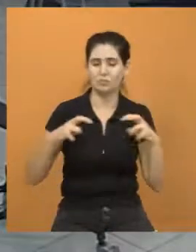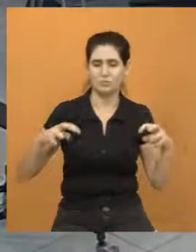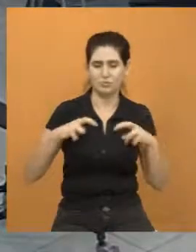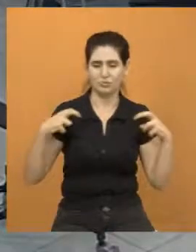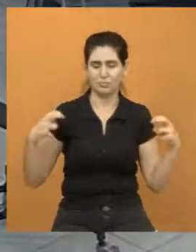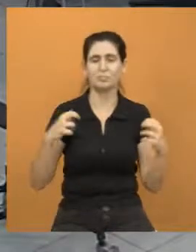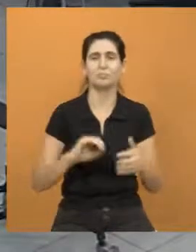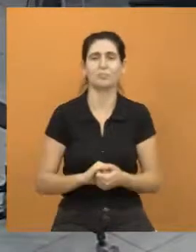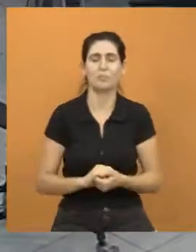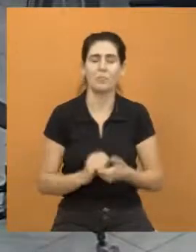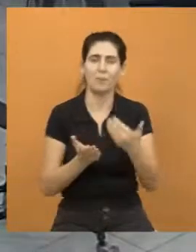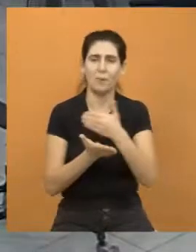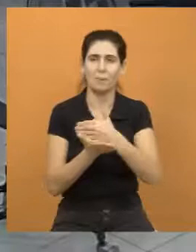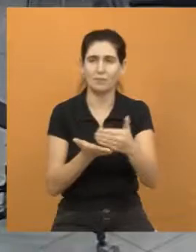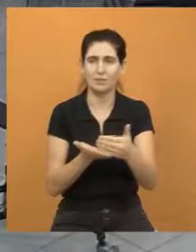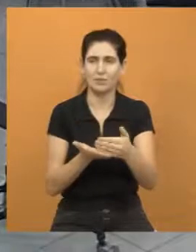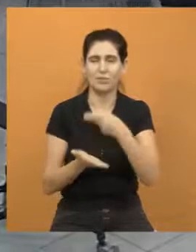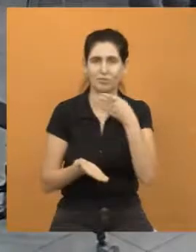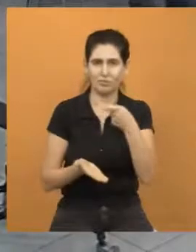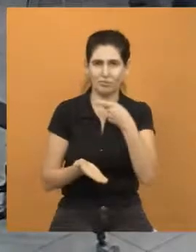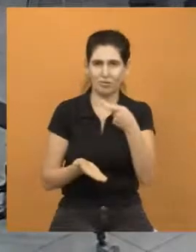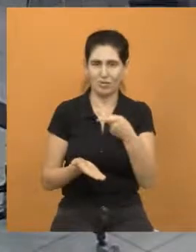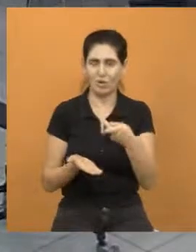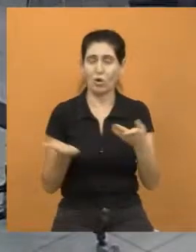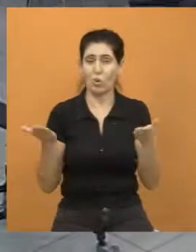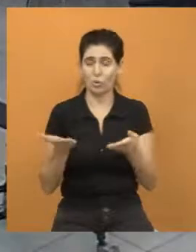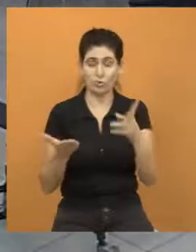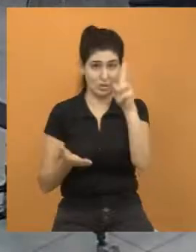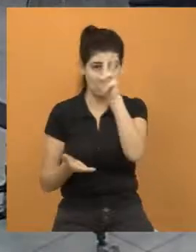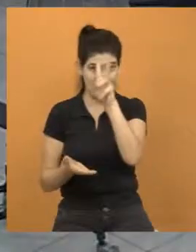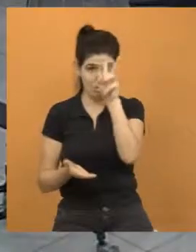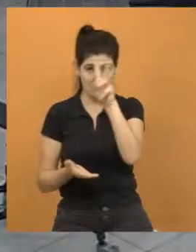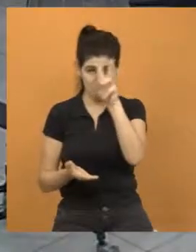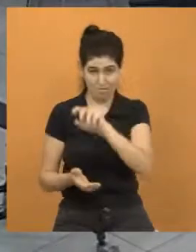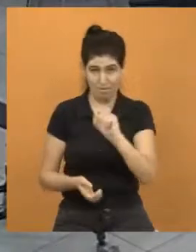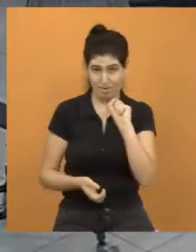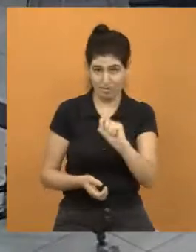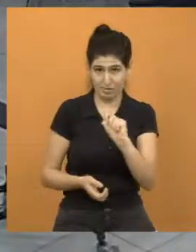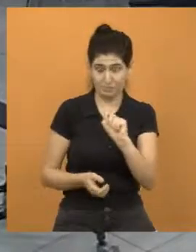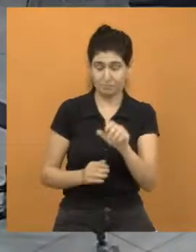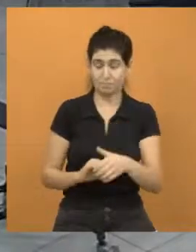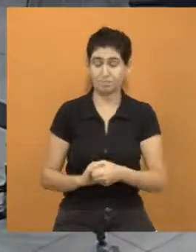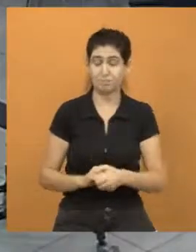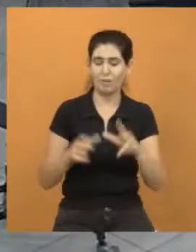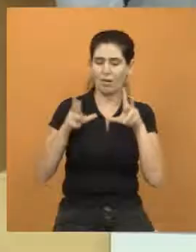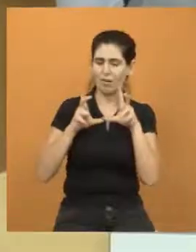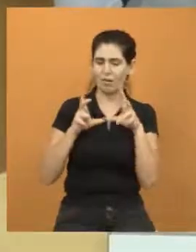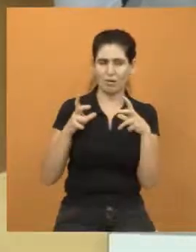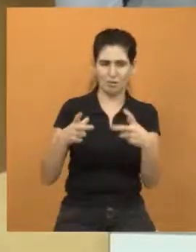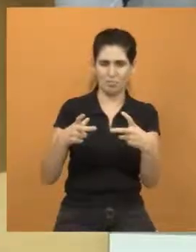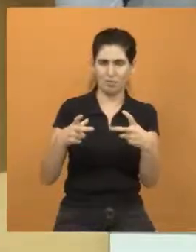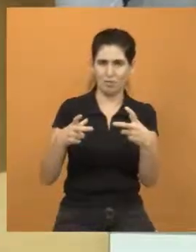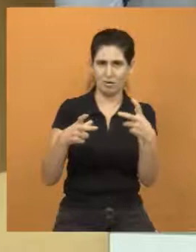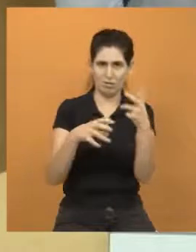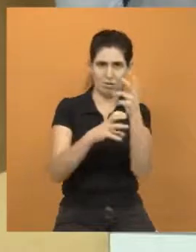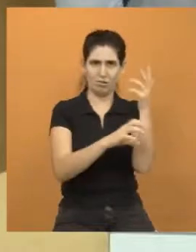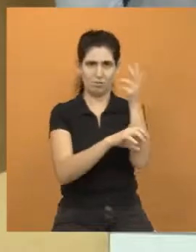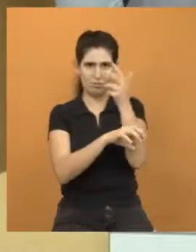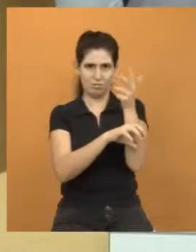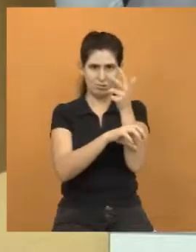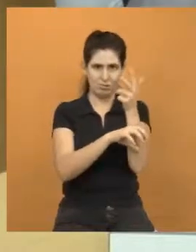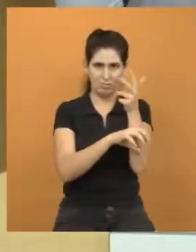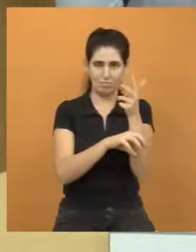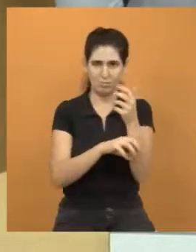de hoje sem lembrar, né? Eu gostaria que a Câmara me posicionasse, por favor.